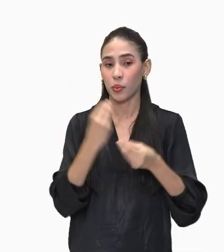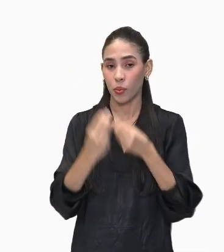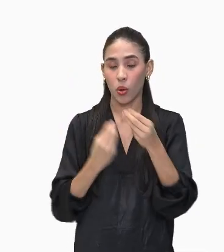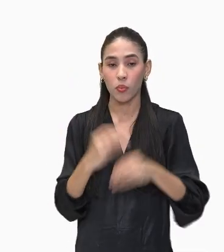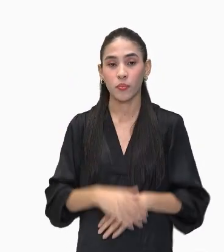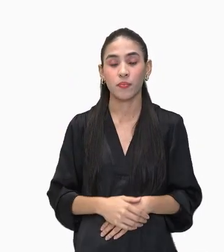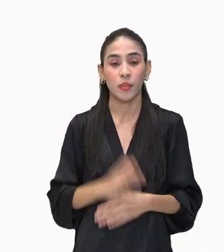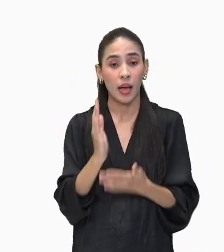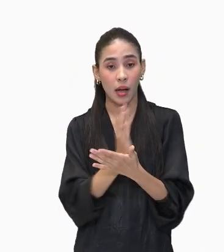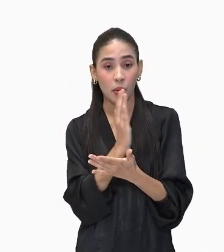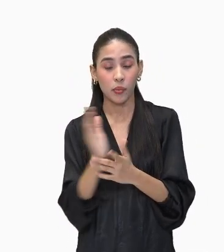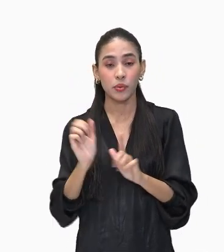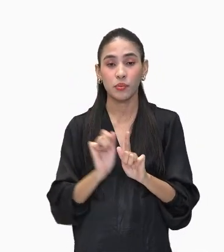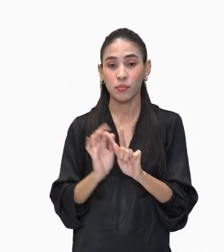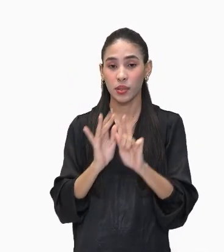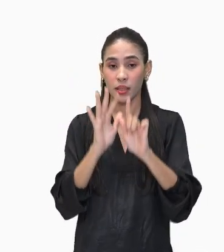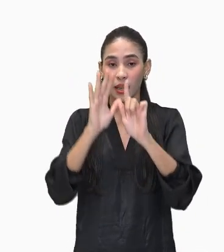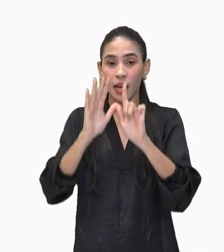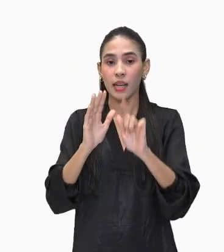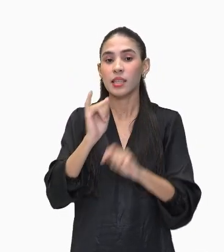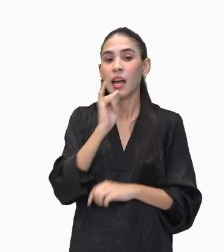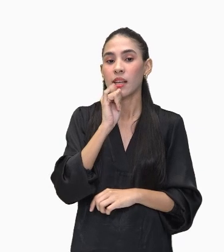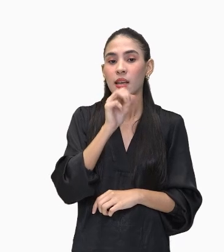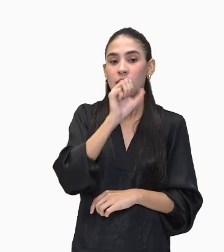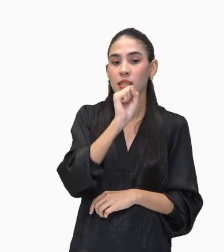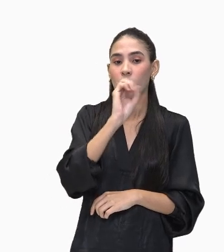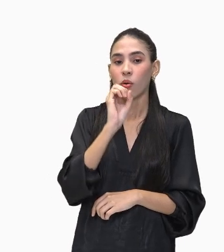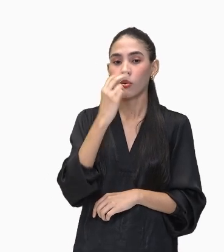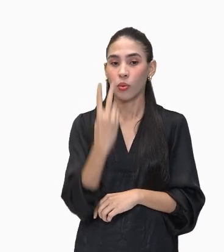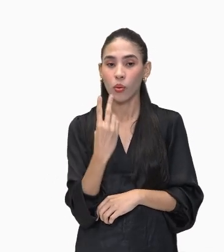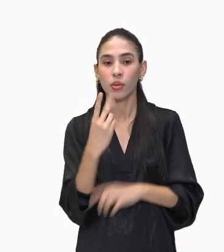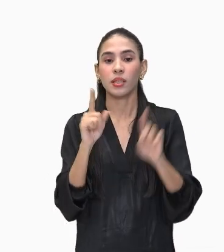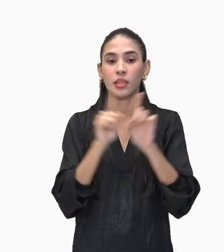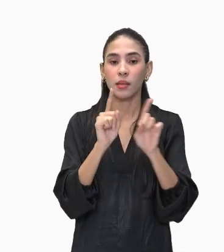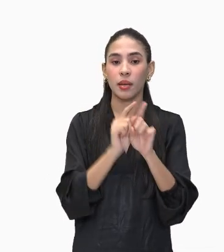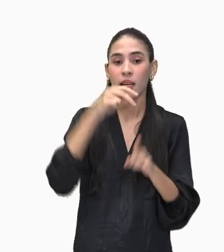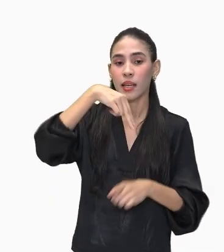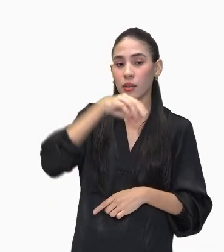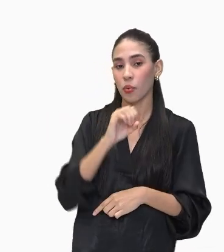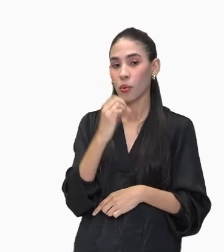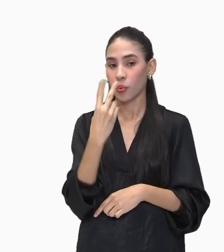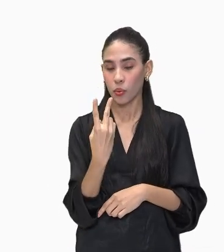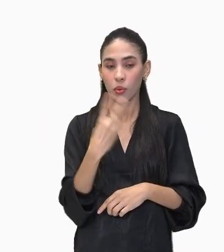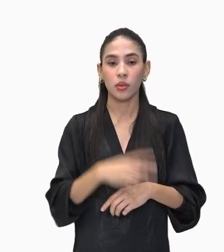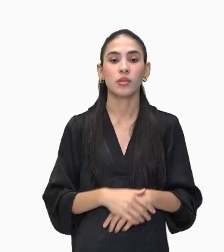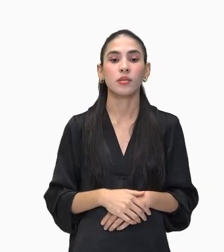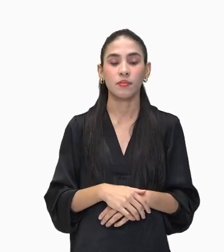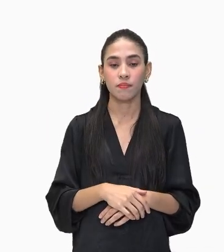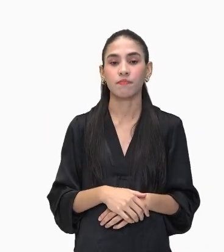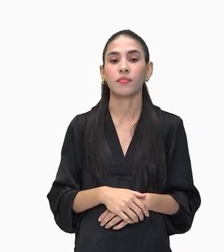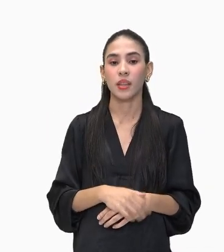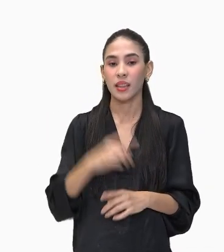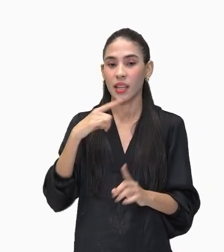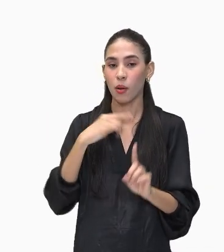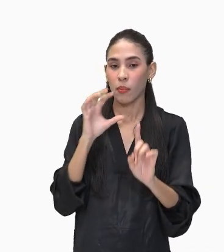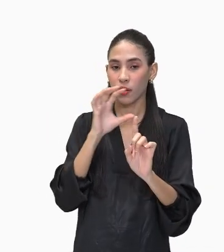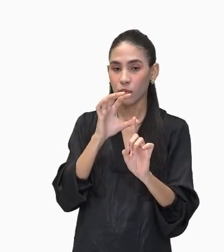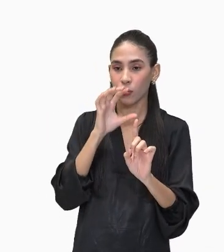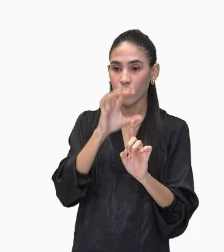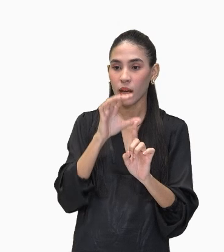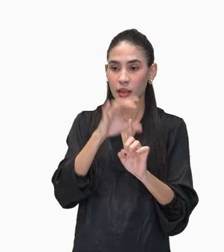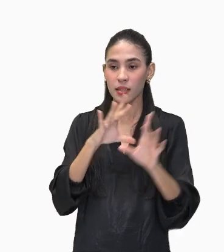Alguns gases, como o dióxido de enxofre e o dióxido de nitrogênio, eles vão reagir, né,